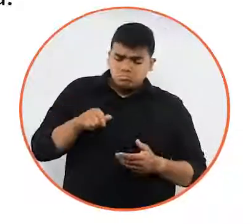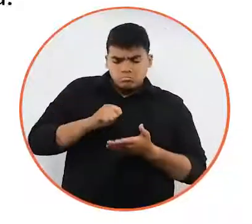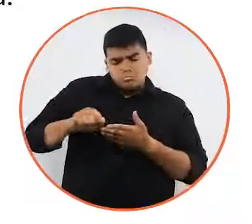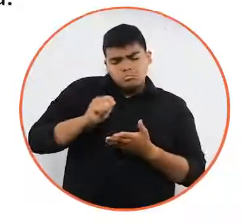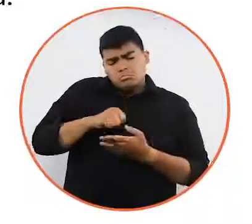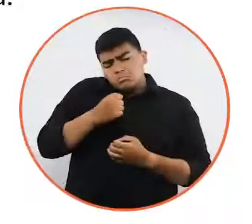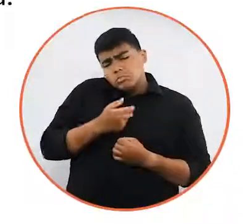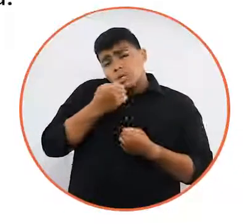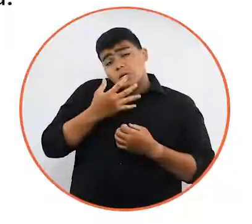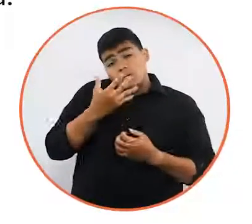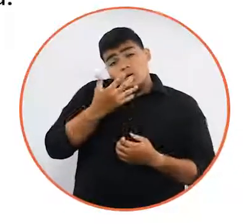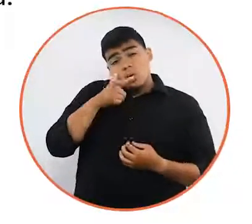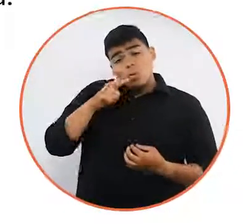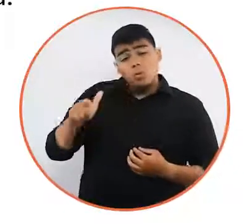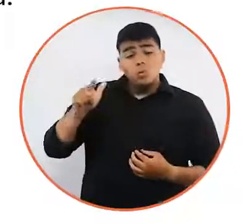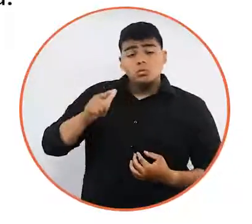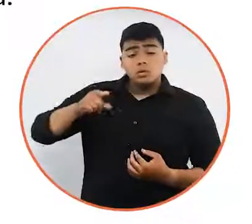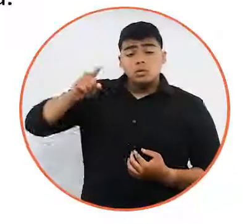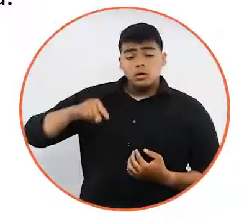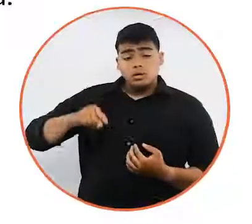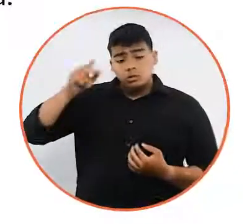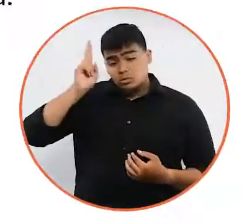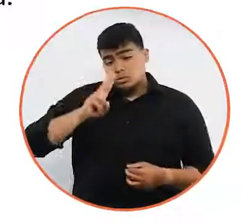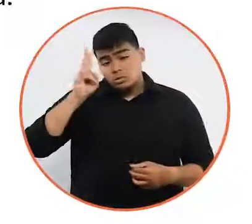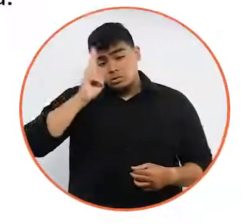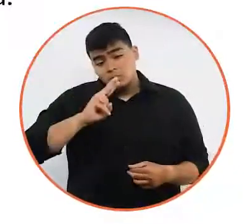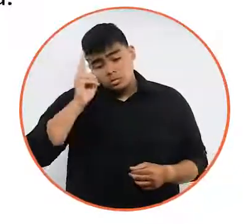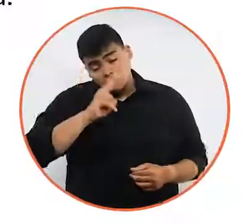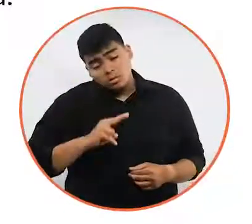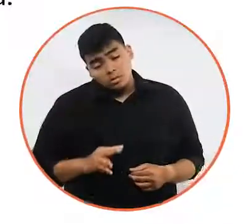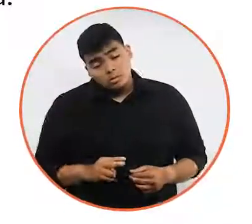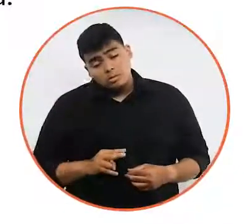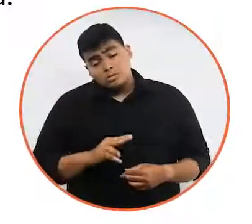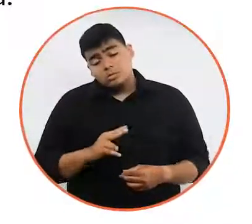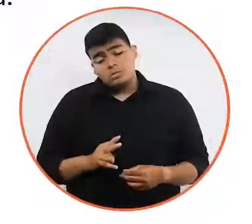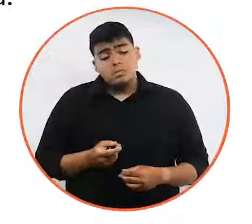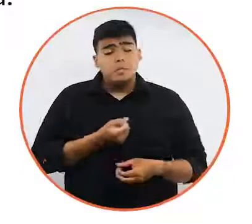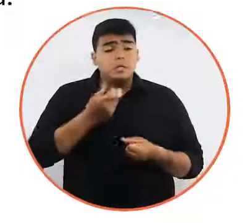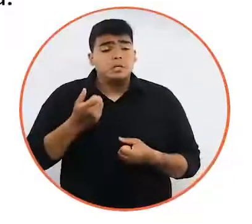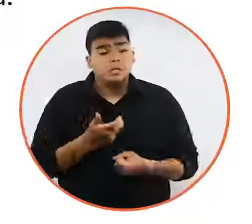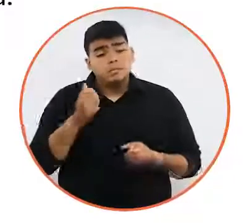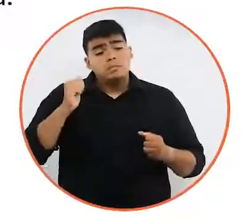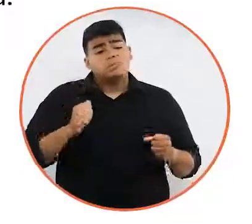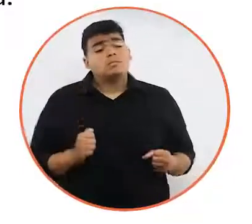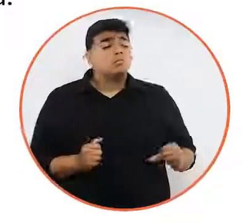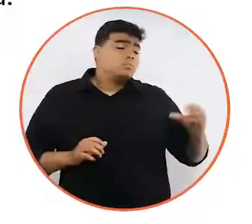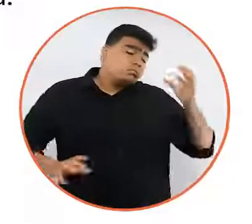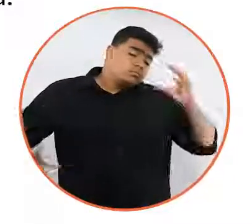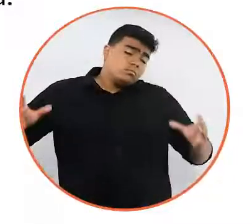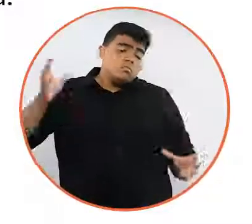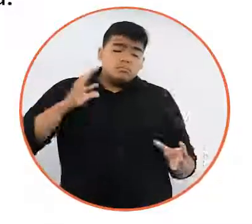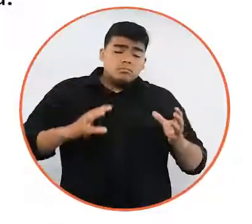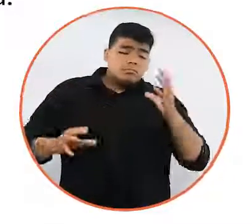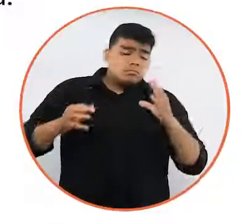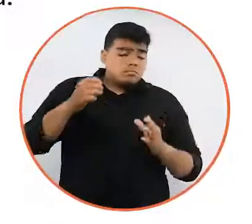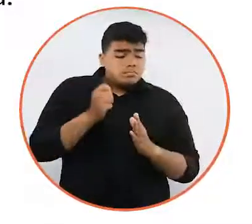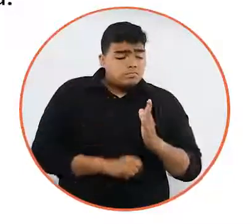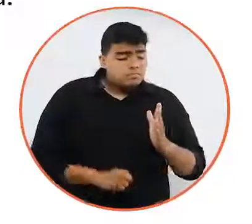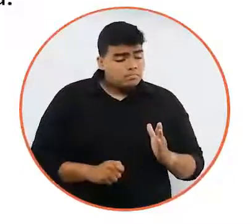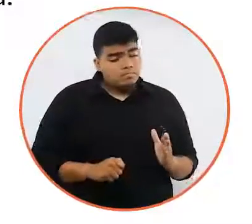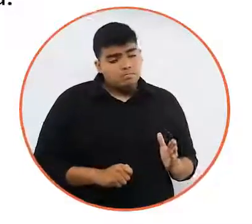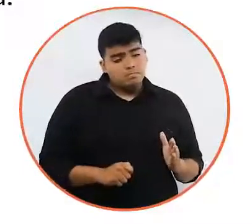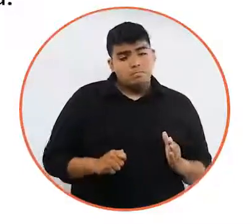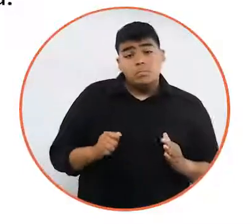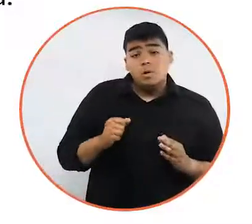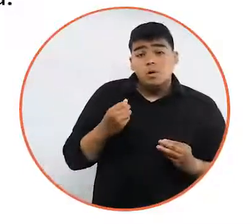poeta, outra como historiador. O poeta pode contar ou cantar, não como foram,